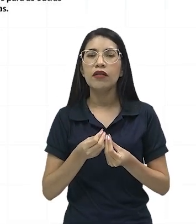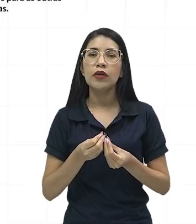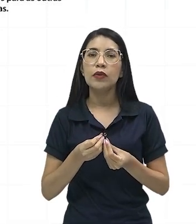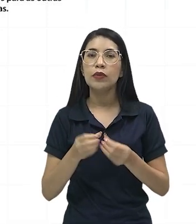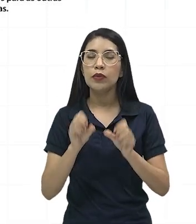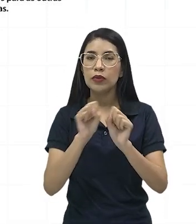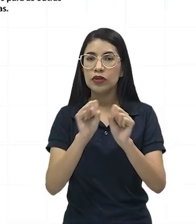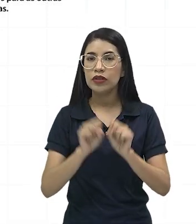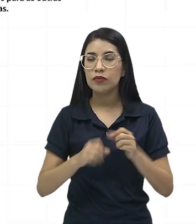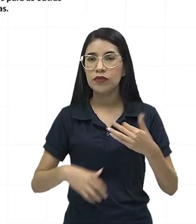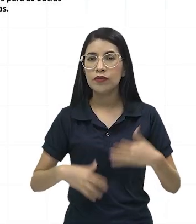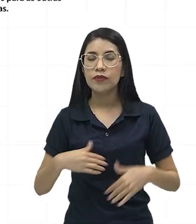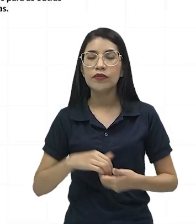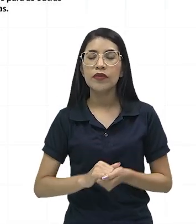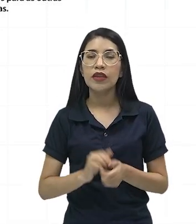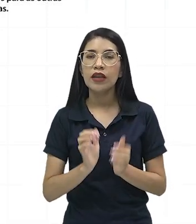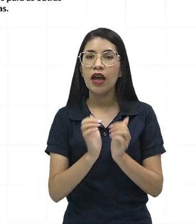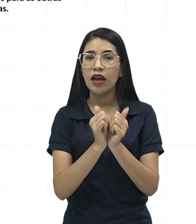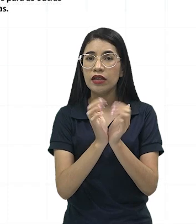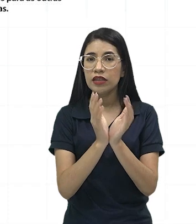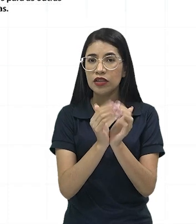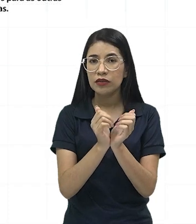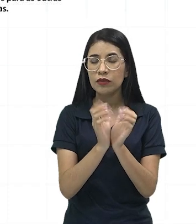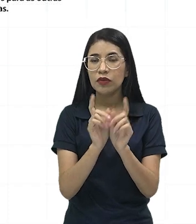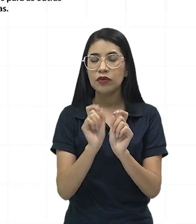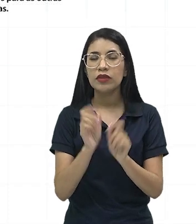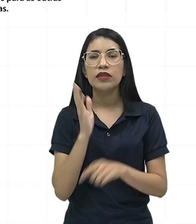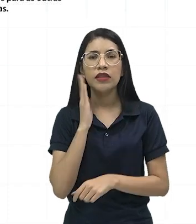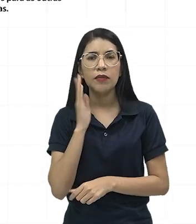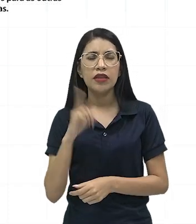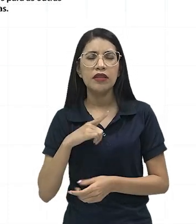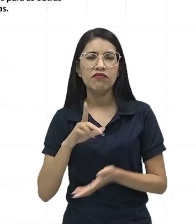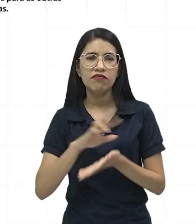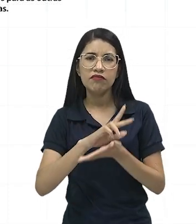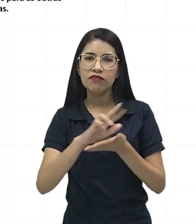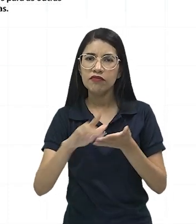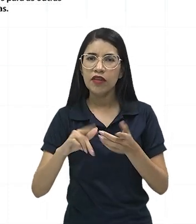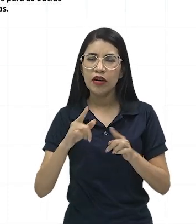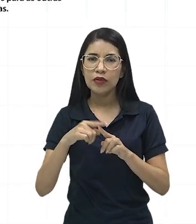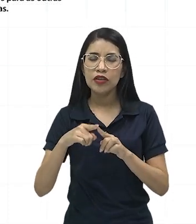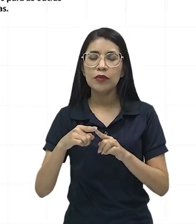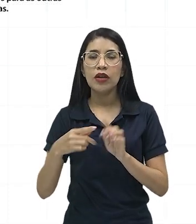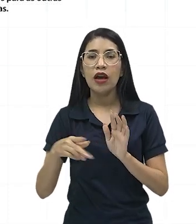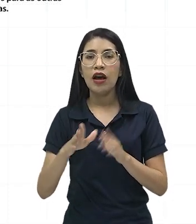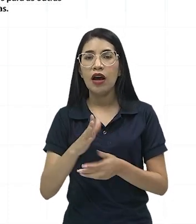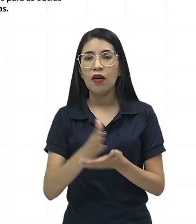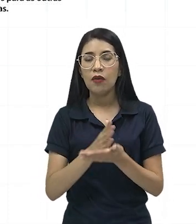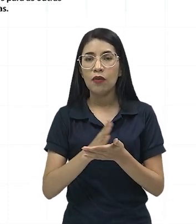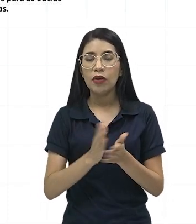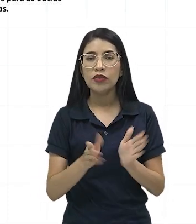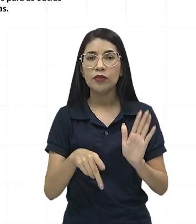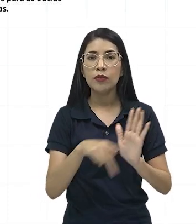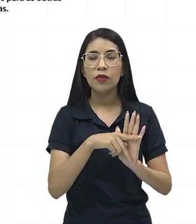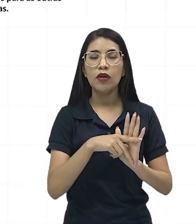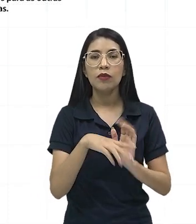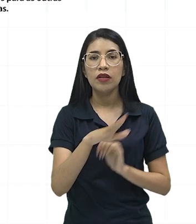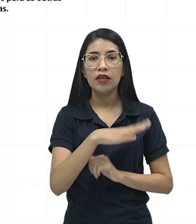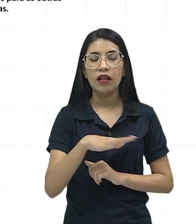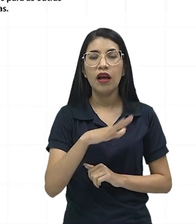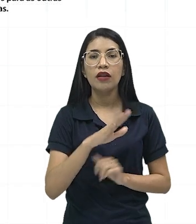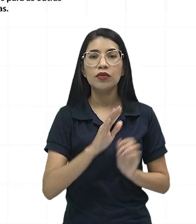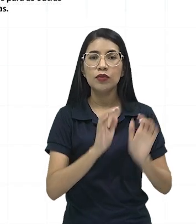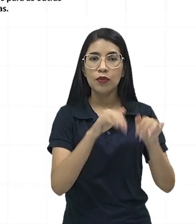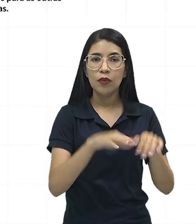as esponjas. A gente sabe que existem esponjas que são marinhas e as que são ducícolas, que vivem